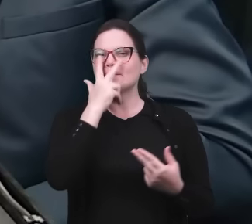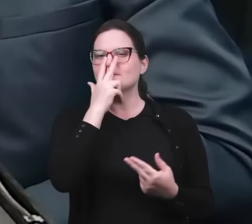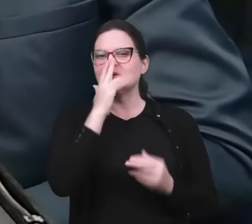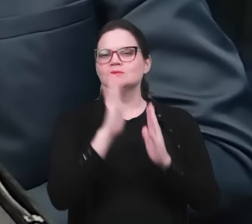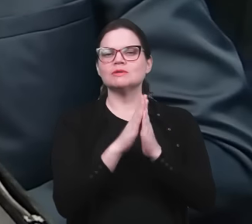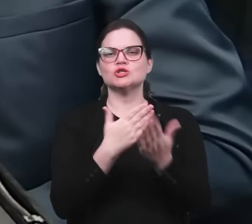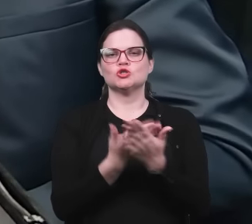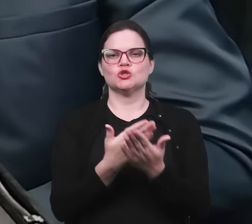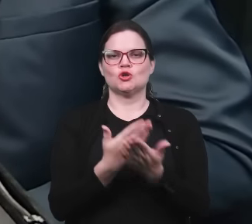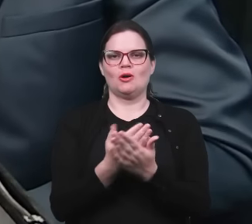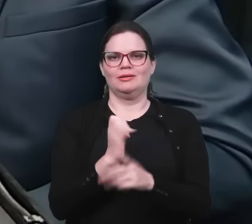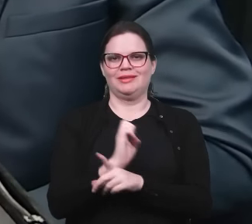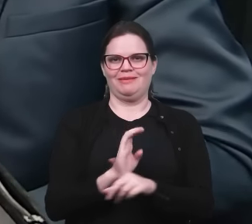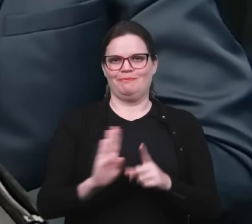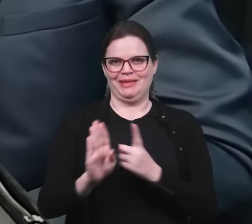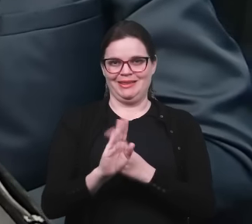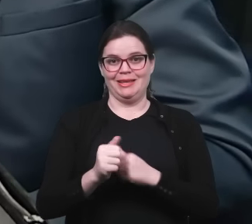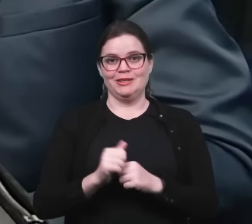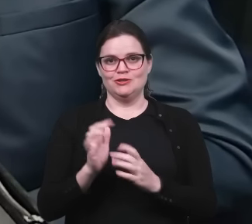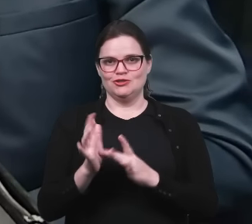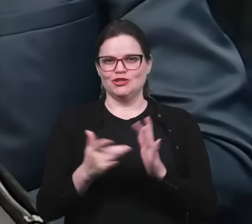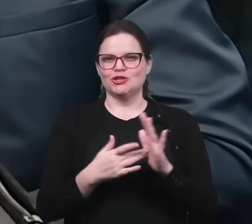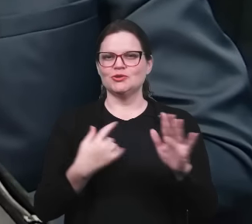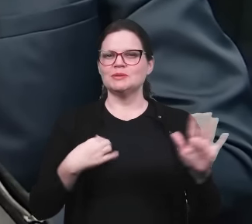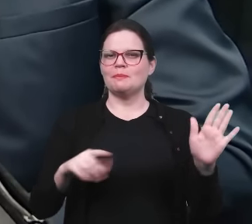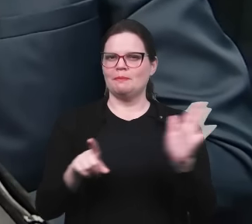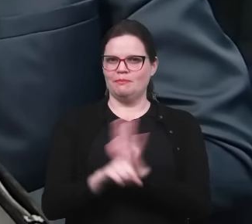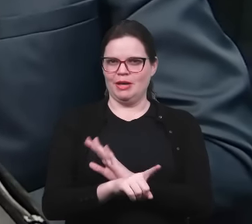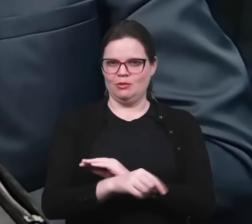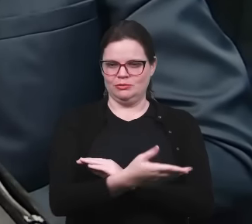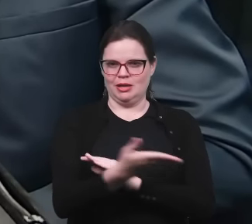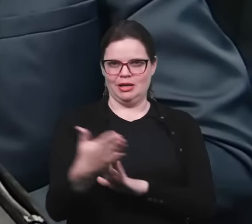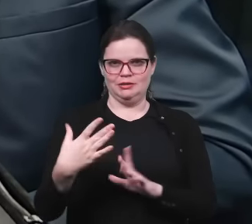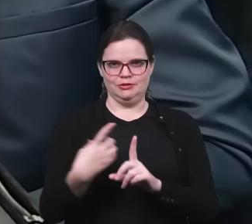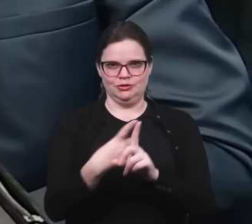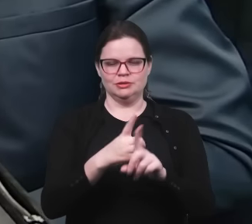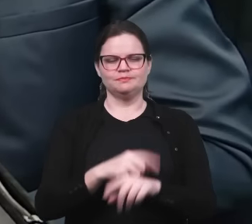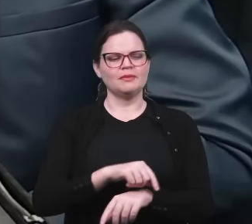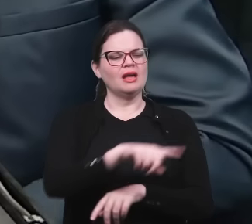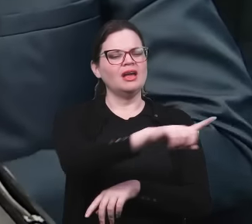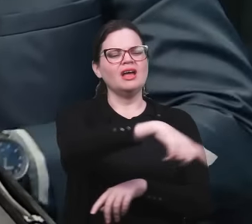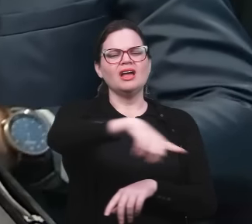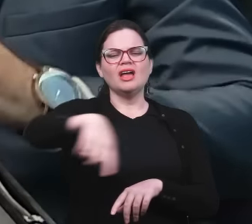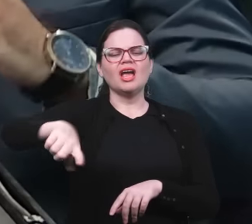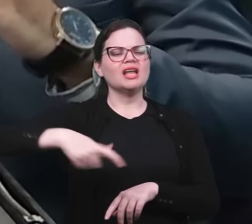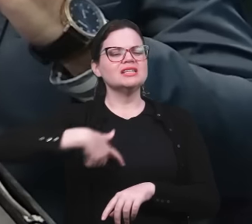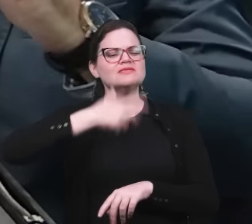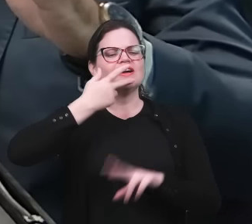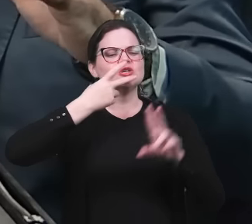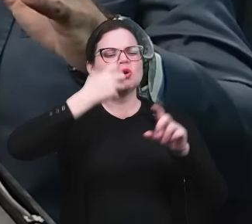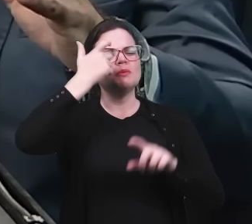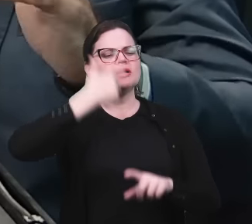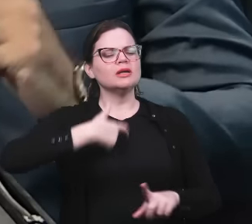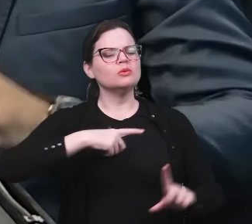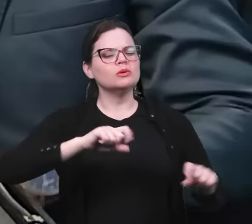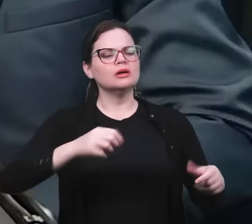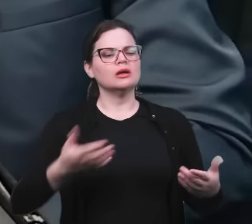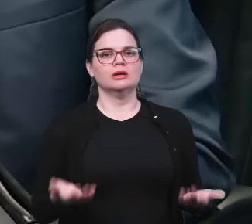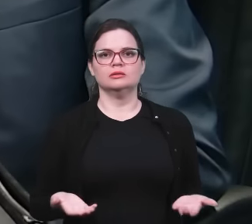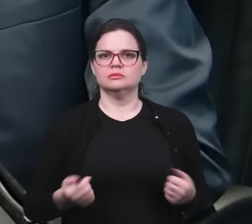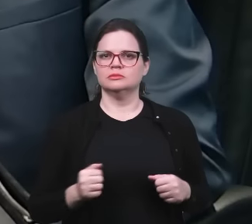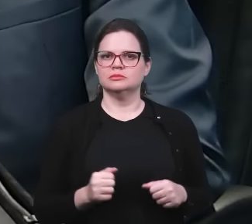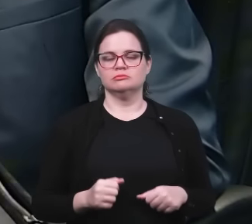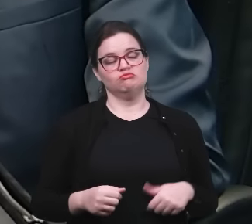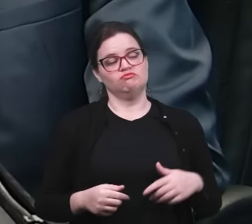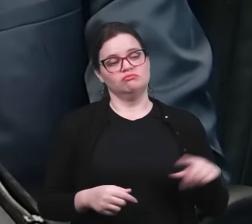Tem duas perguntas que ele faz. Quem diz os homens ser o filho do homem? E aí muitos ali começam a responder: